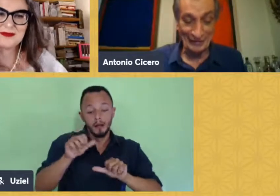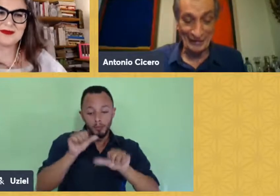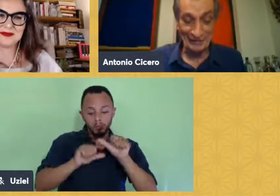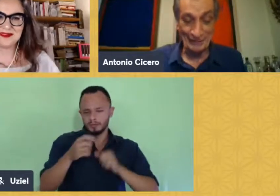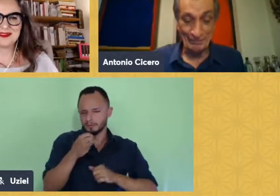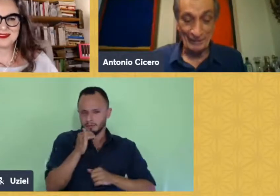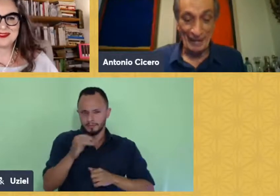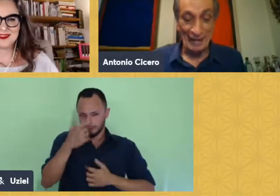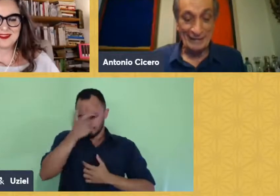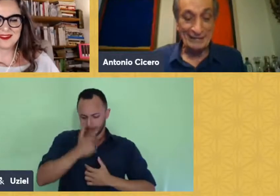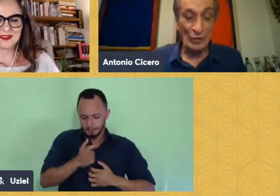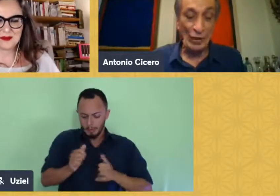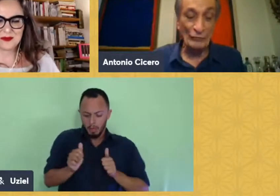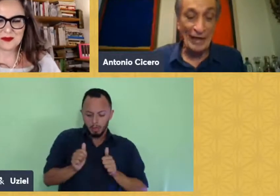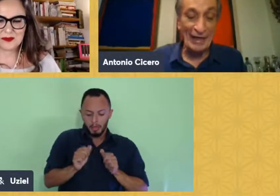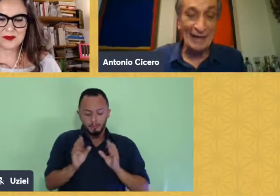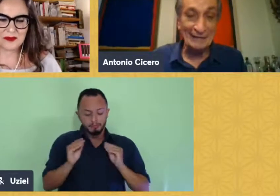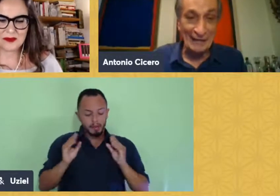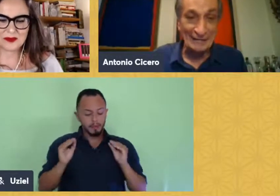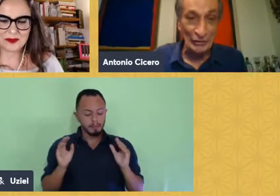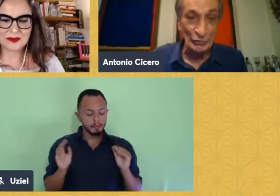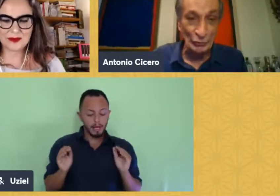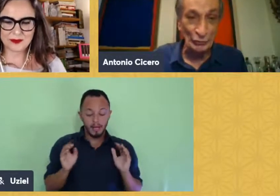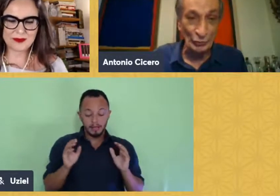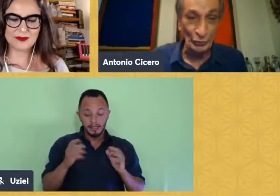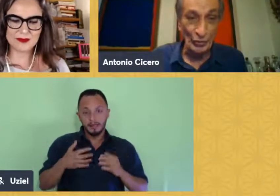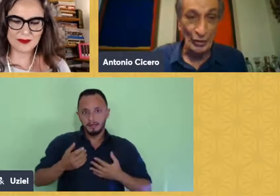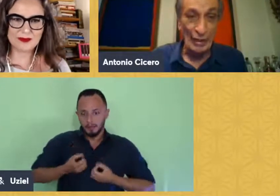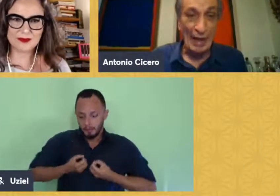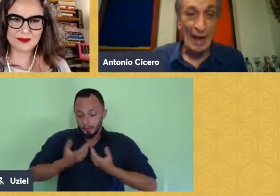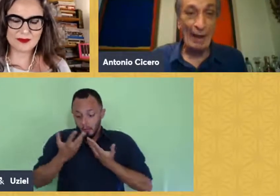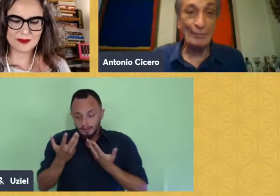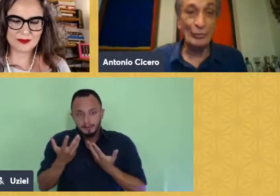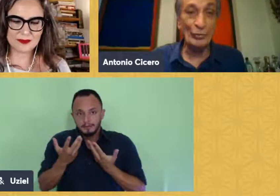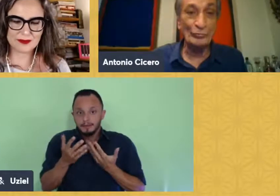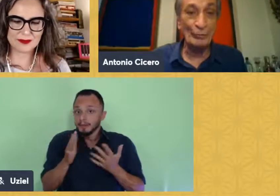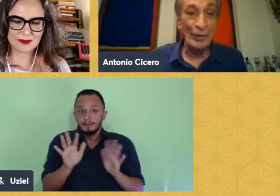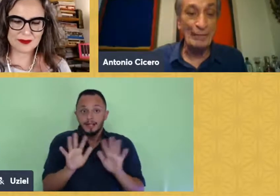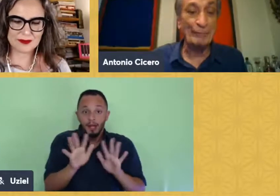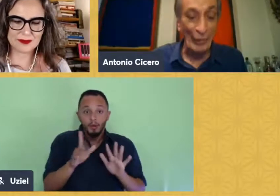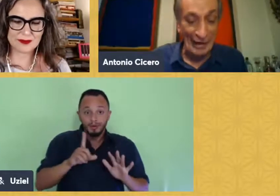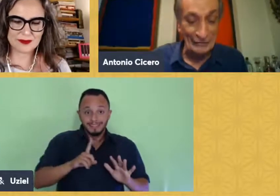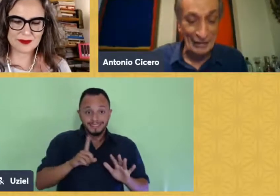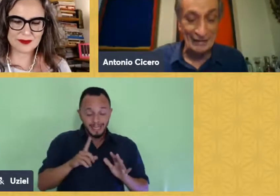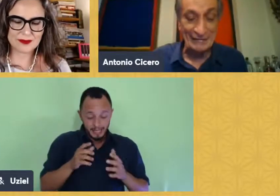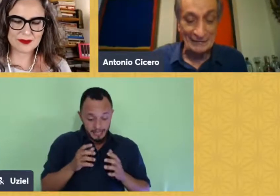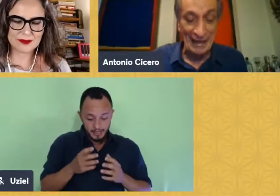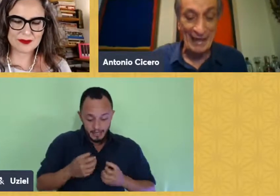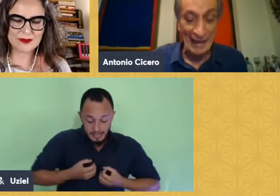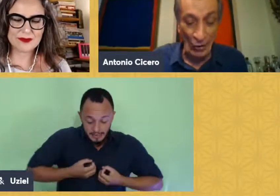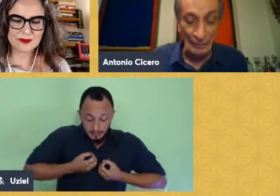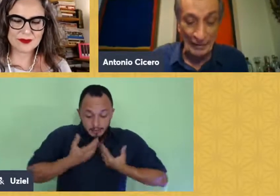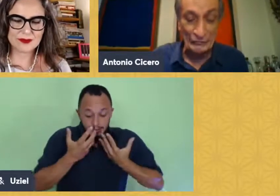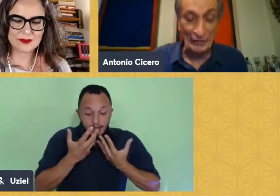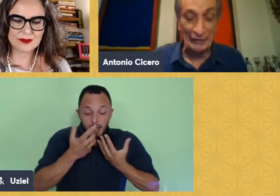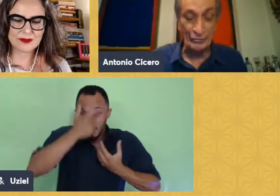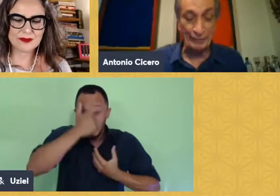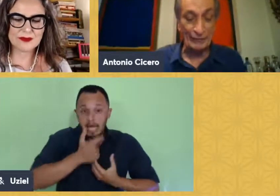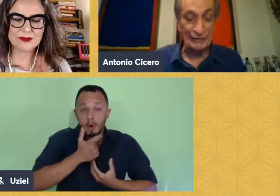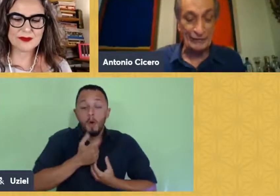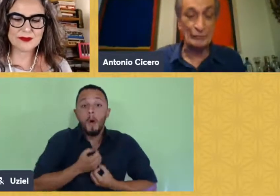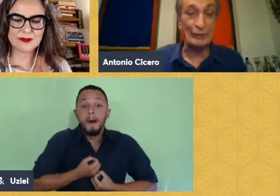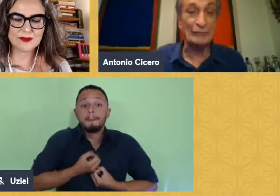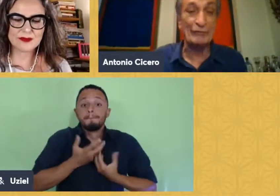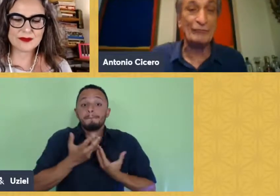na verdade. Então, ao falar desse assunto, o poema Poética está realmente falando